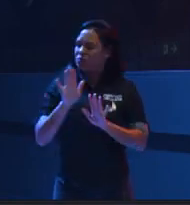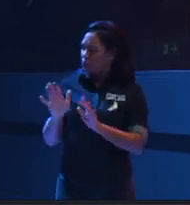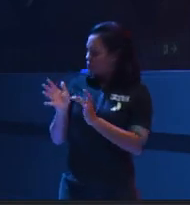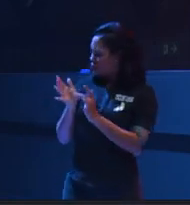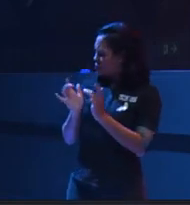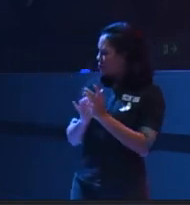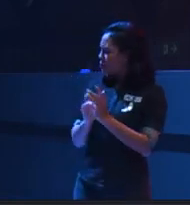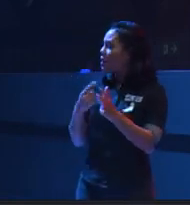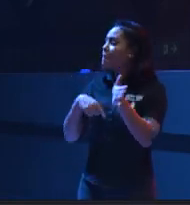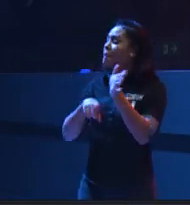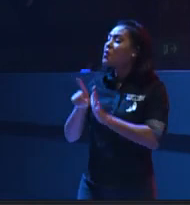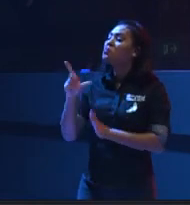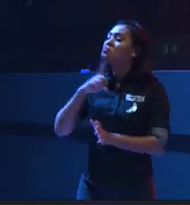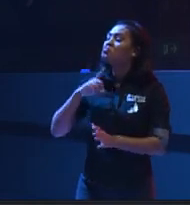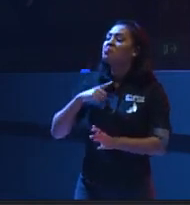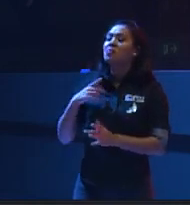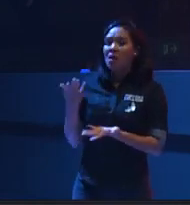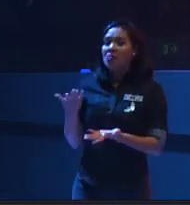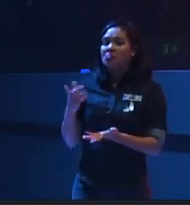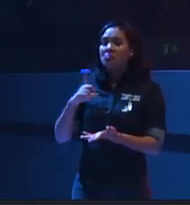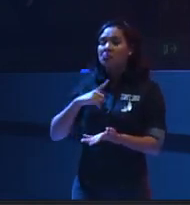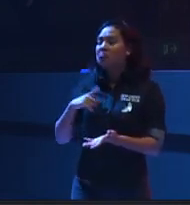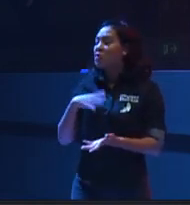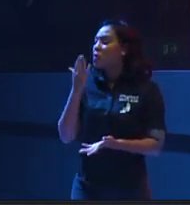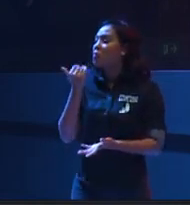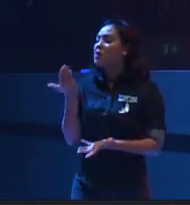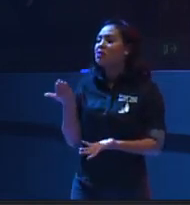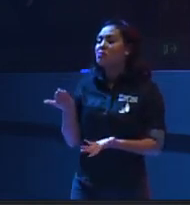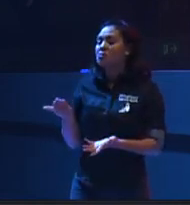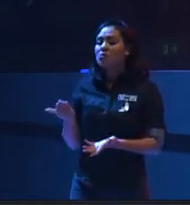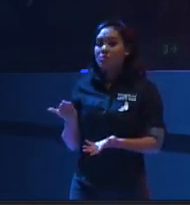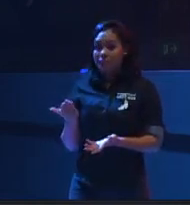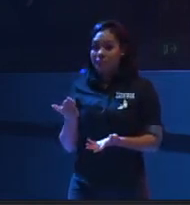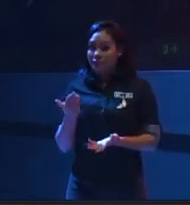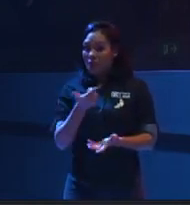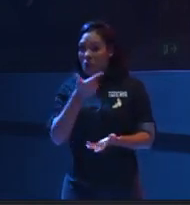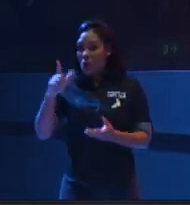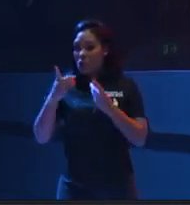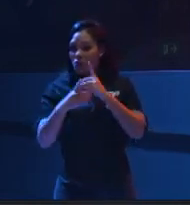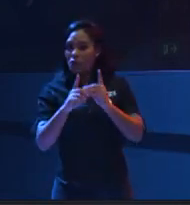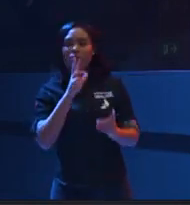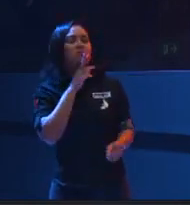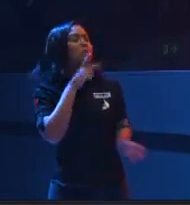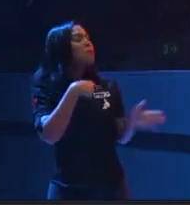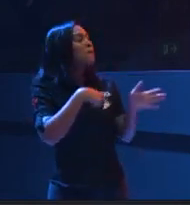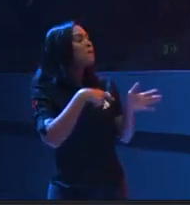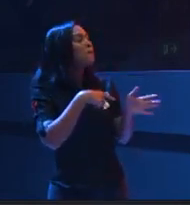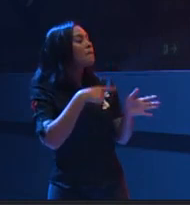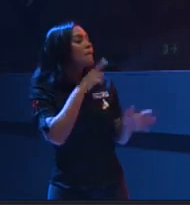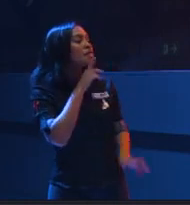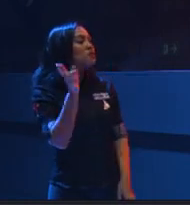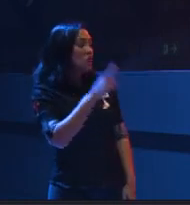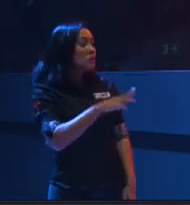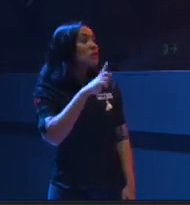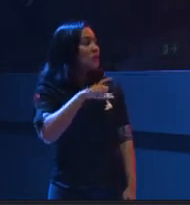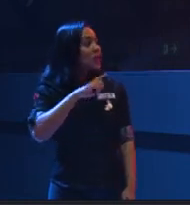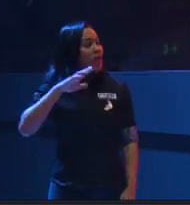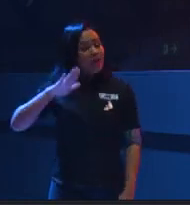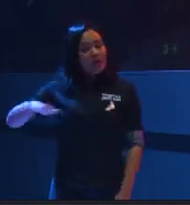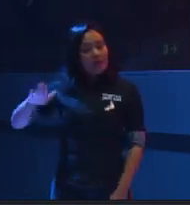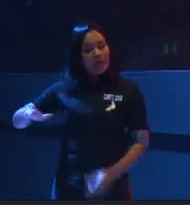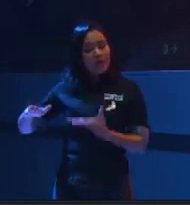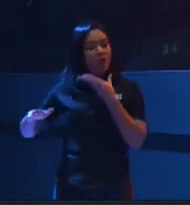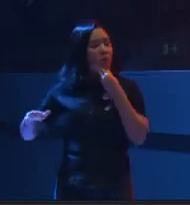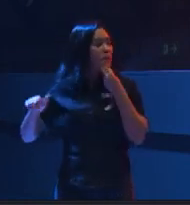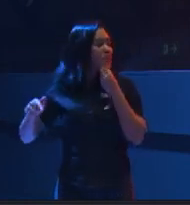tem alguma coisa aí André vem fala tem cinco pães e dois peixinhos Jesus fala certo a galera na grama aí ó divide em grupinho